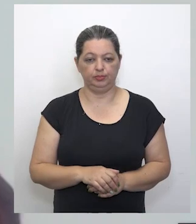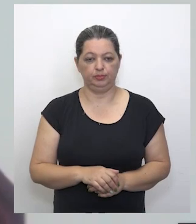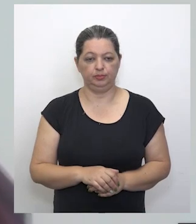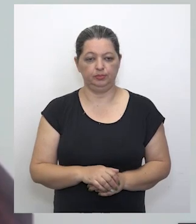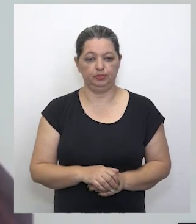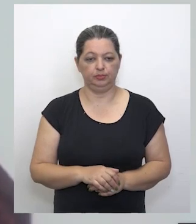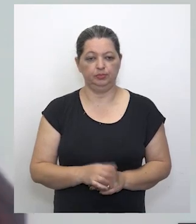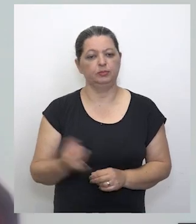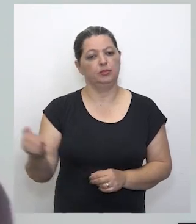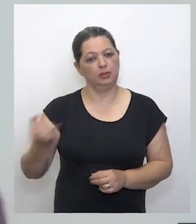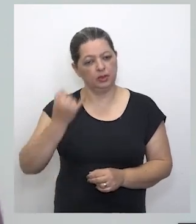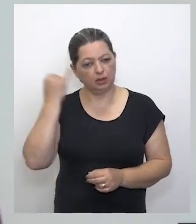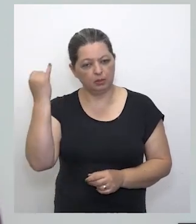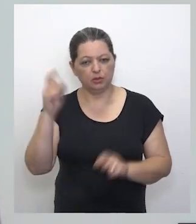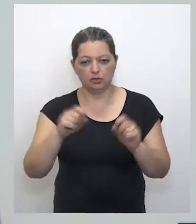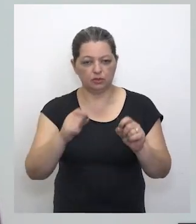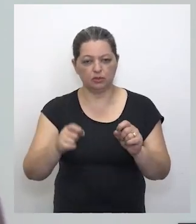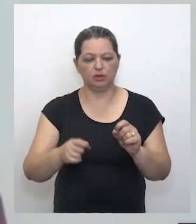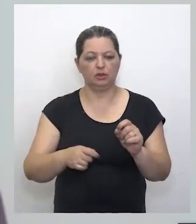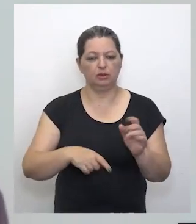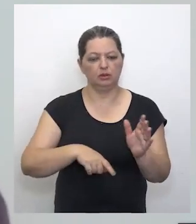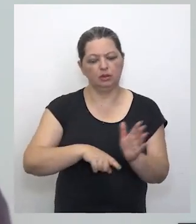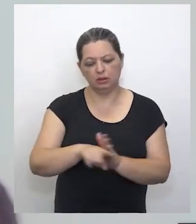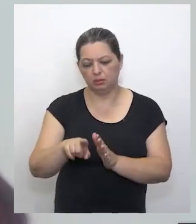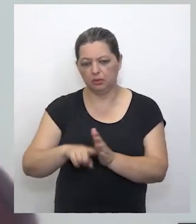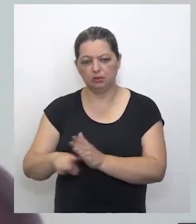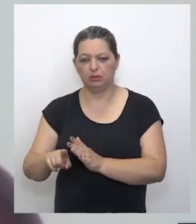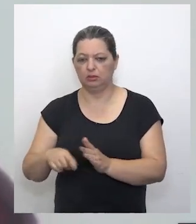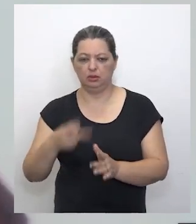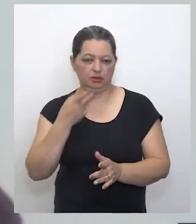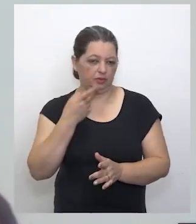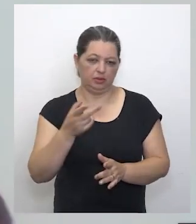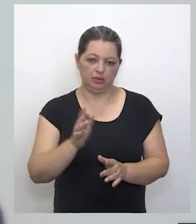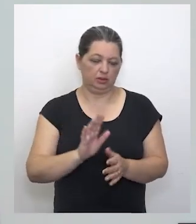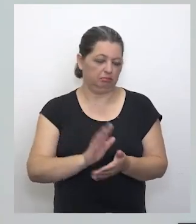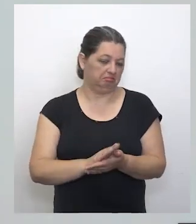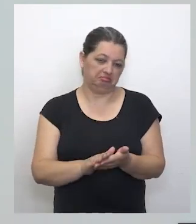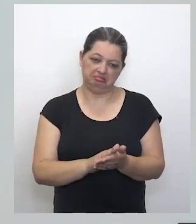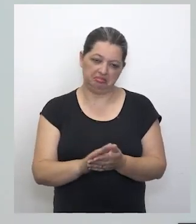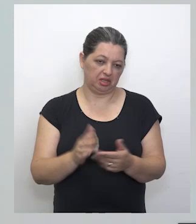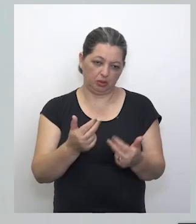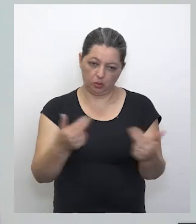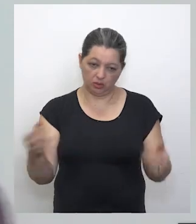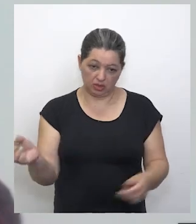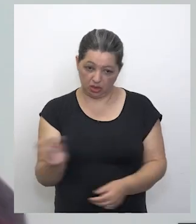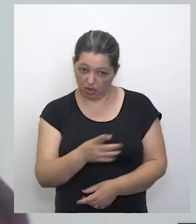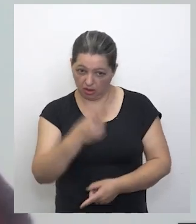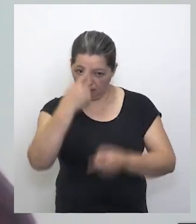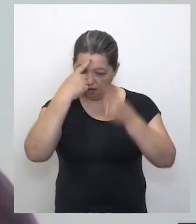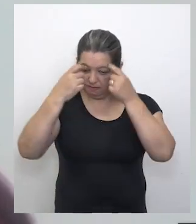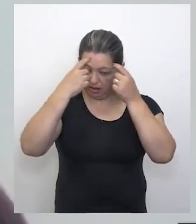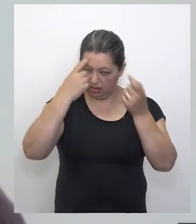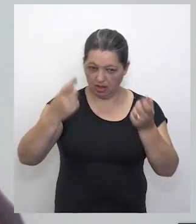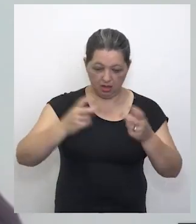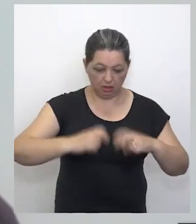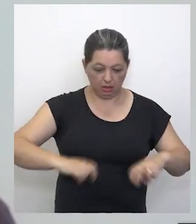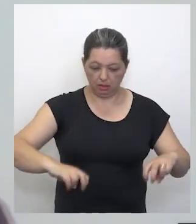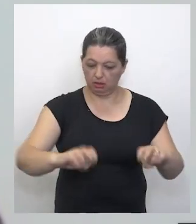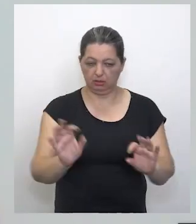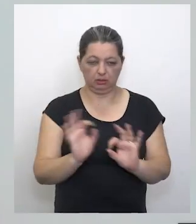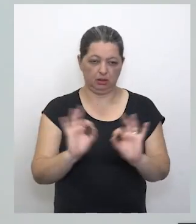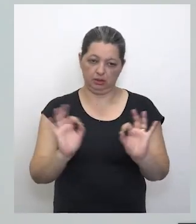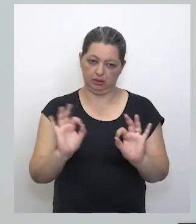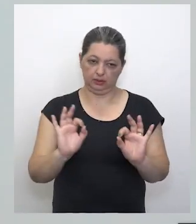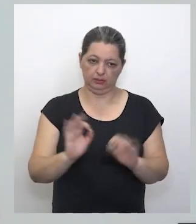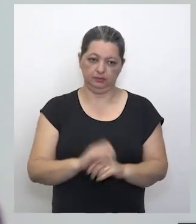pouquinho dessas questões que, assim, a gente falou aqui, a gente não falou nada novo, a gente não está inventando roda nenhuma, a gente está